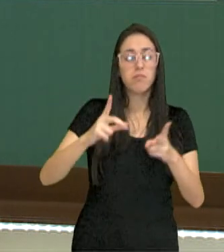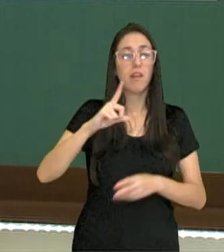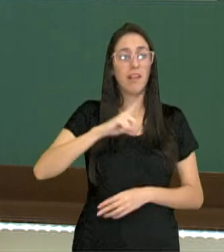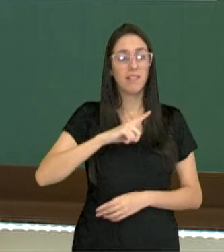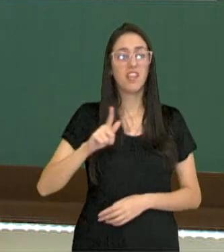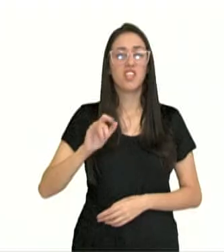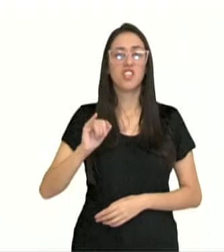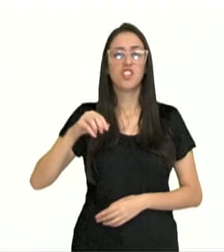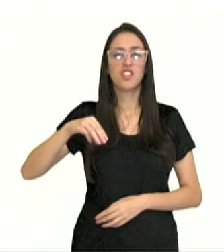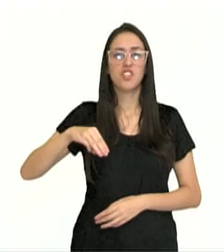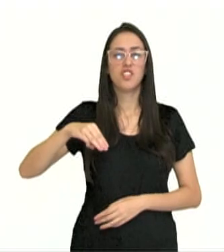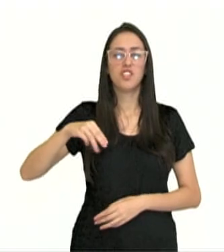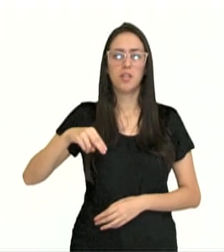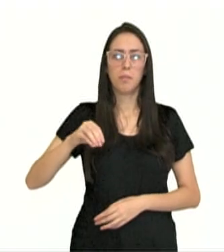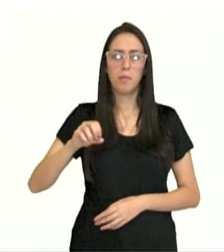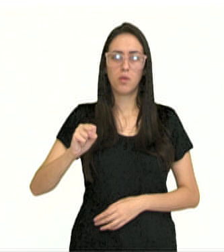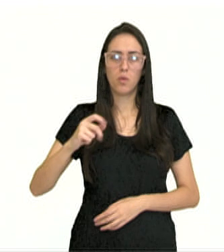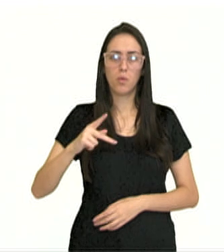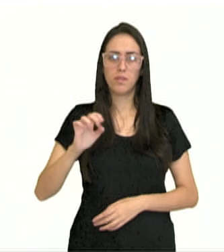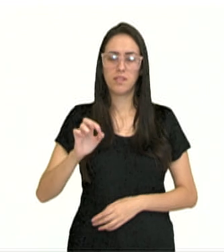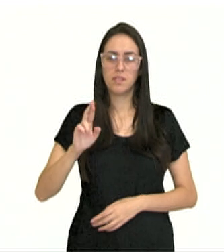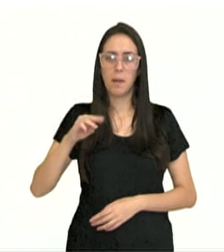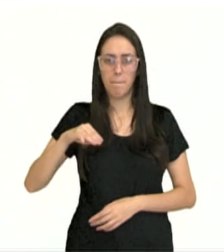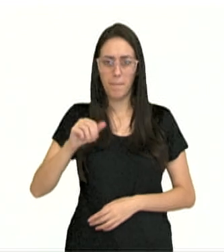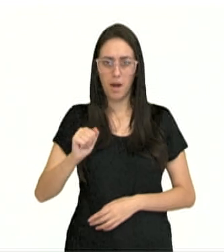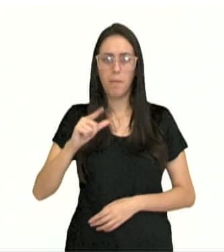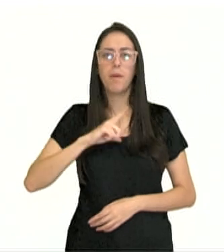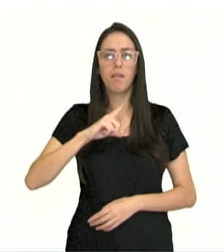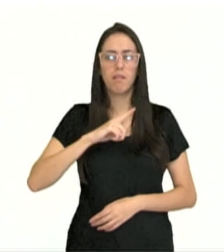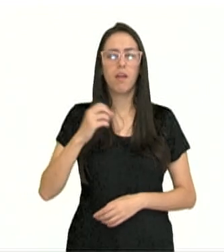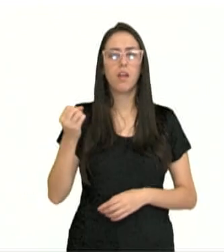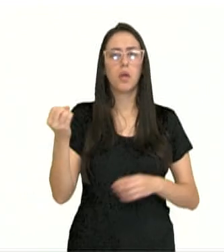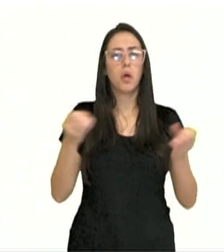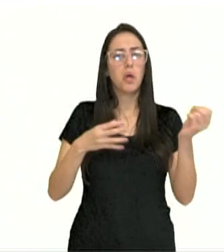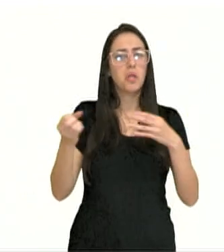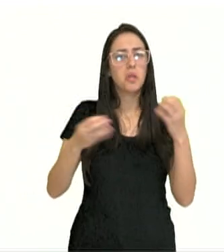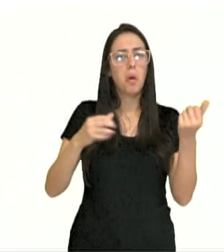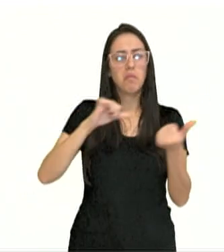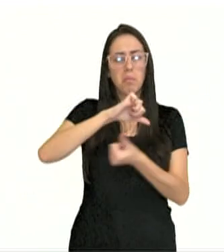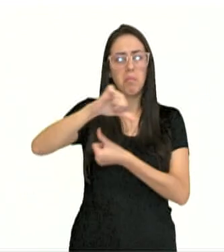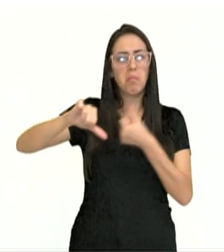apresentaram algumas novidades evolutivas com